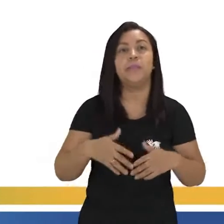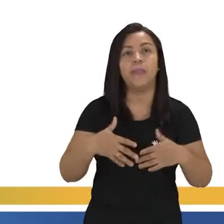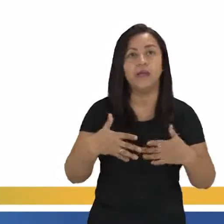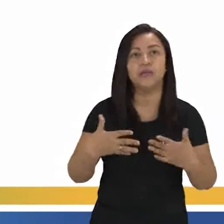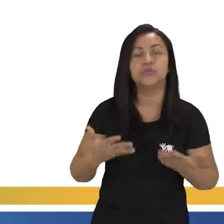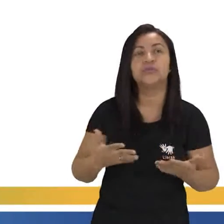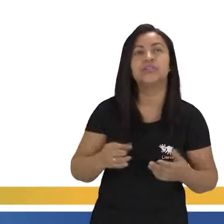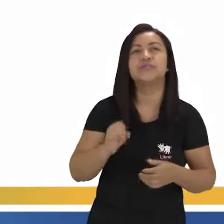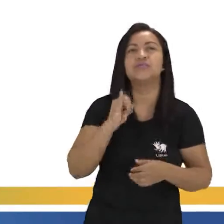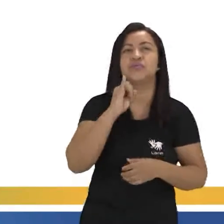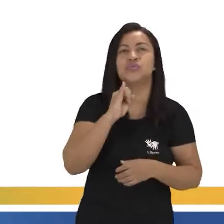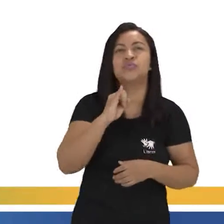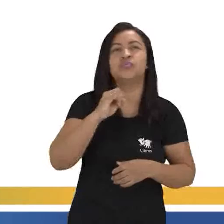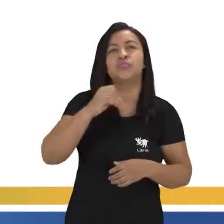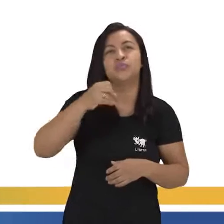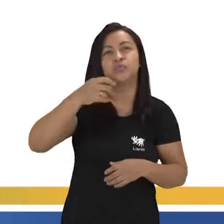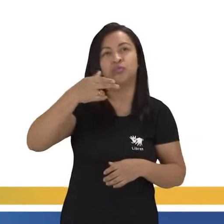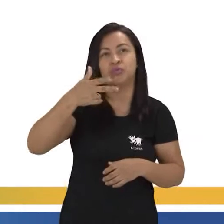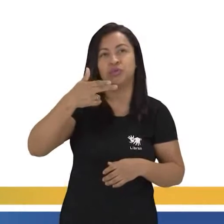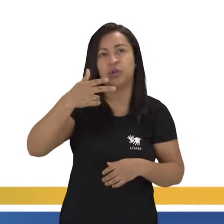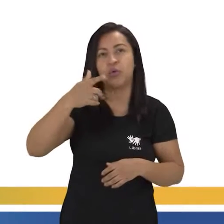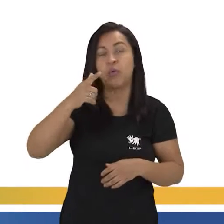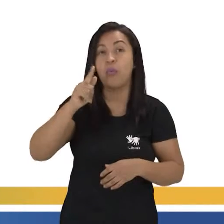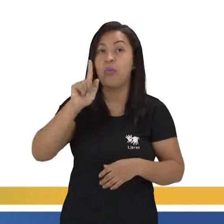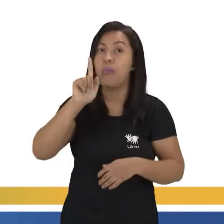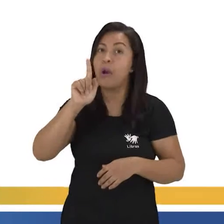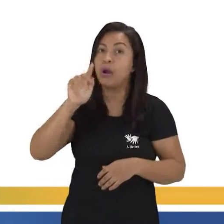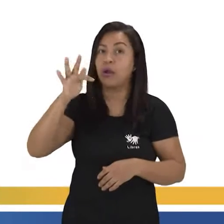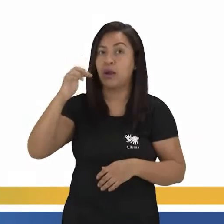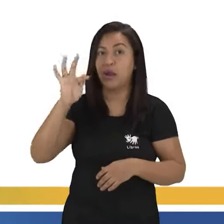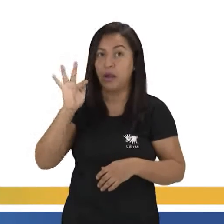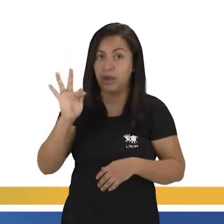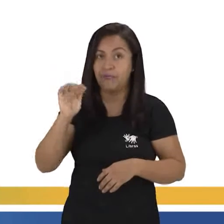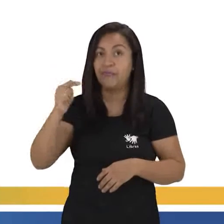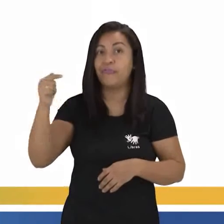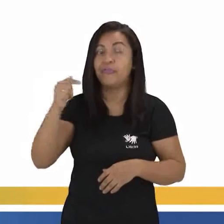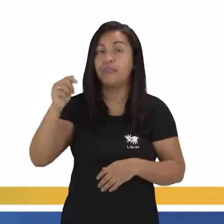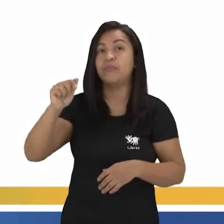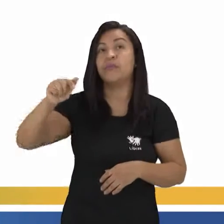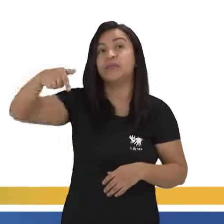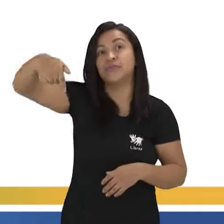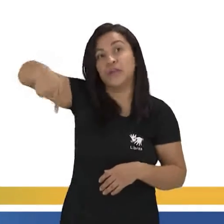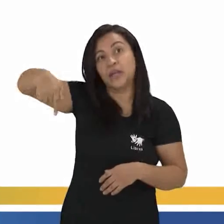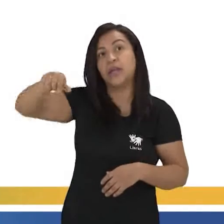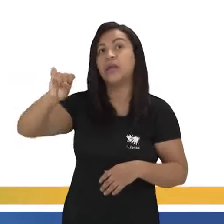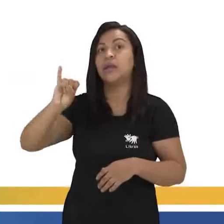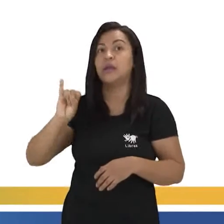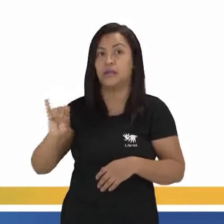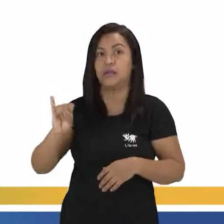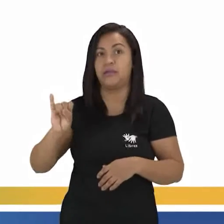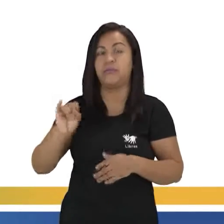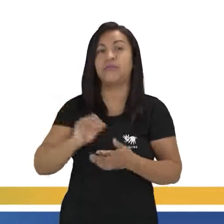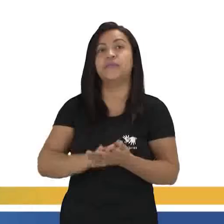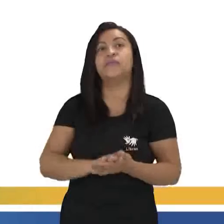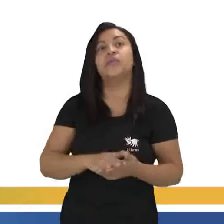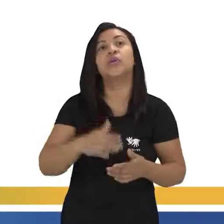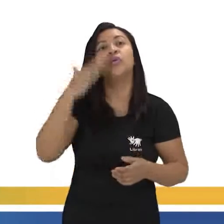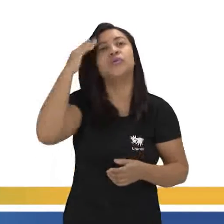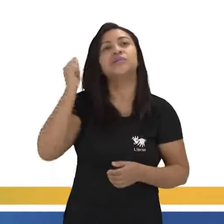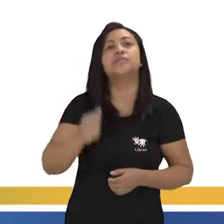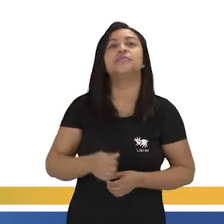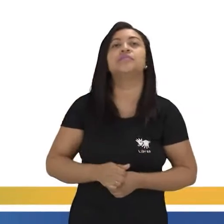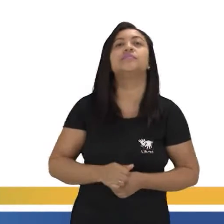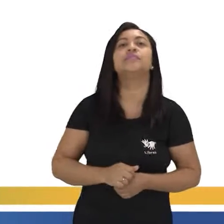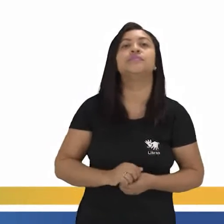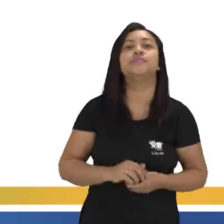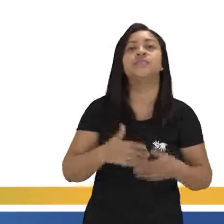igual à quantidade da quantidade de movimento final menos a quantidade de movimento inicial. Nós sabemos que a quantidade de movimento é m